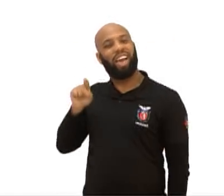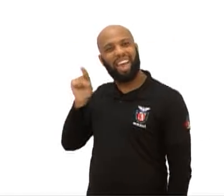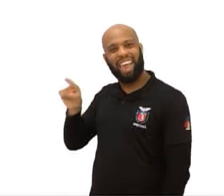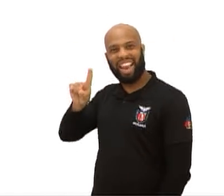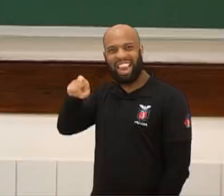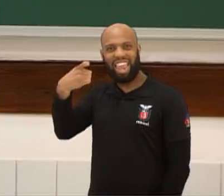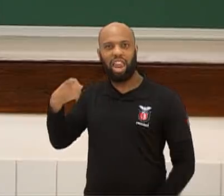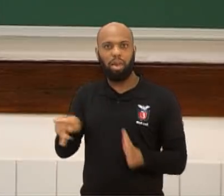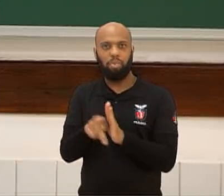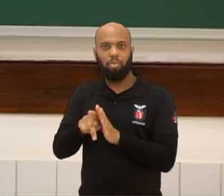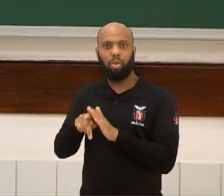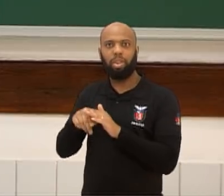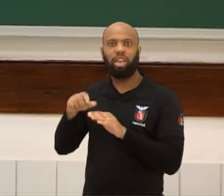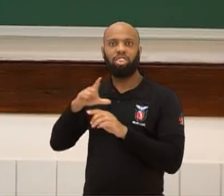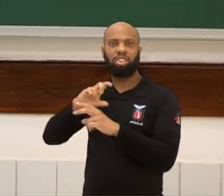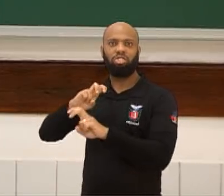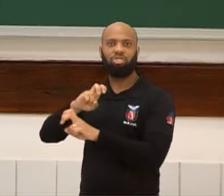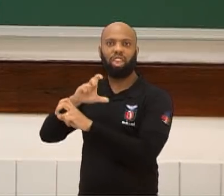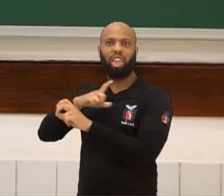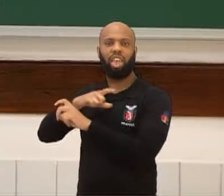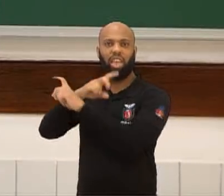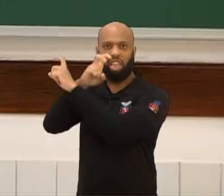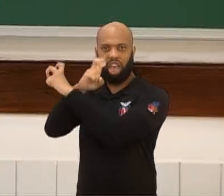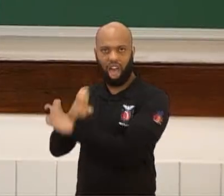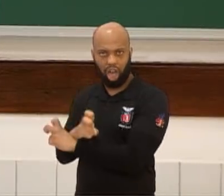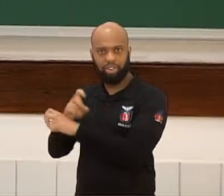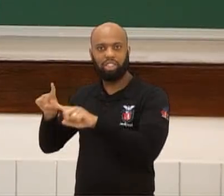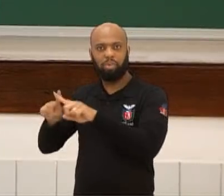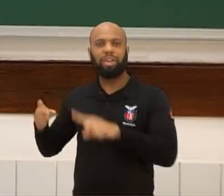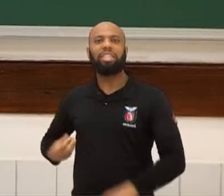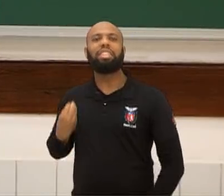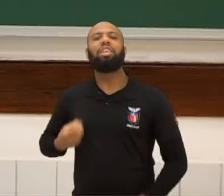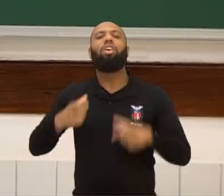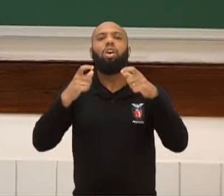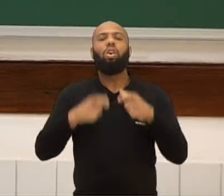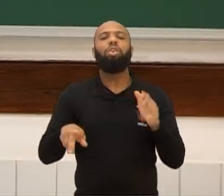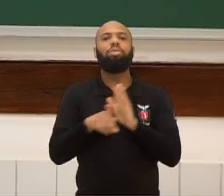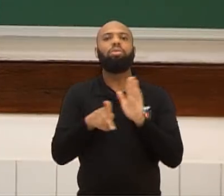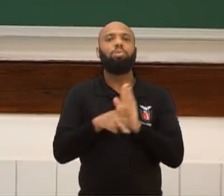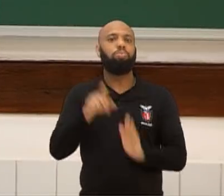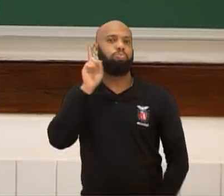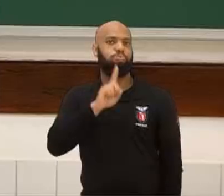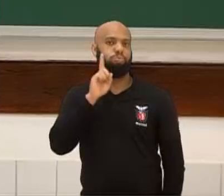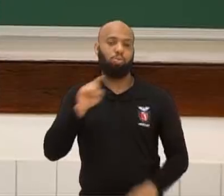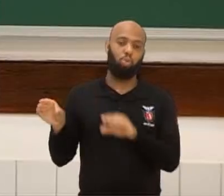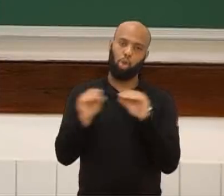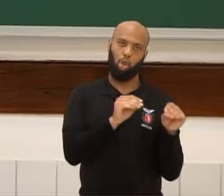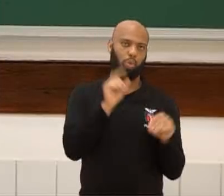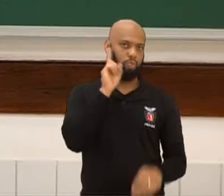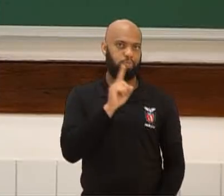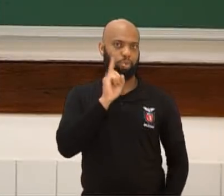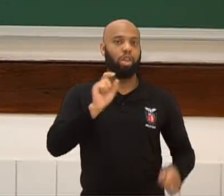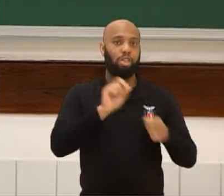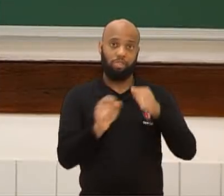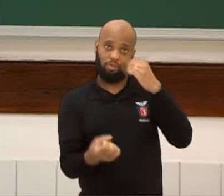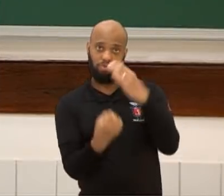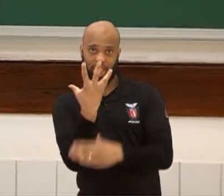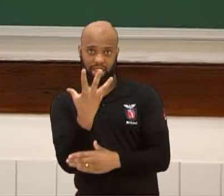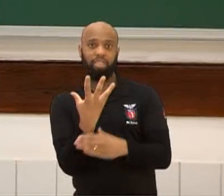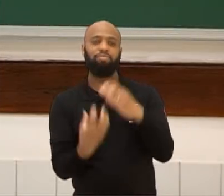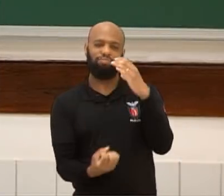era da Áustria, só que ele estava nos Estados Unidos, e ali ele produziu equipamento